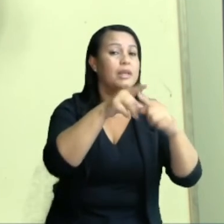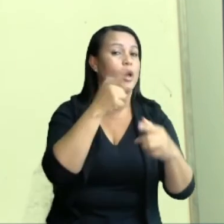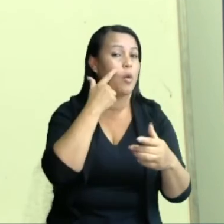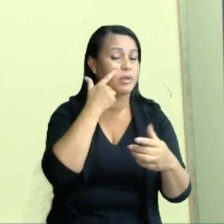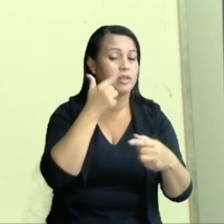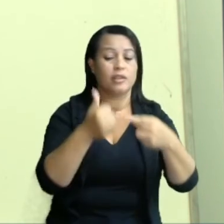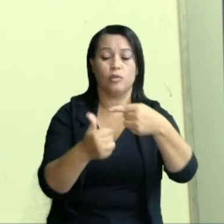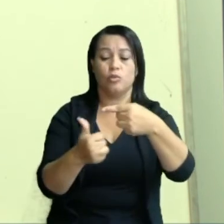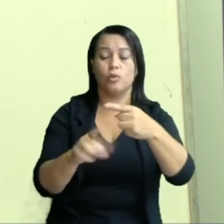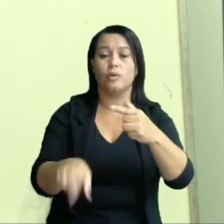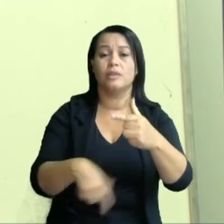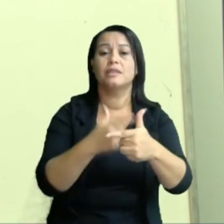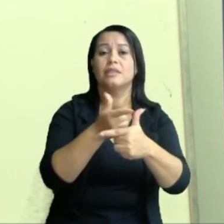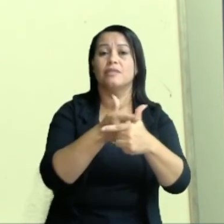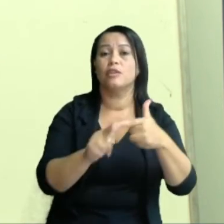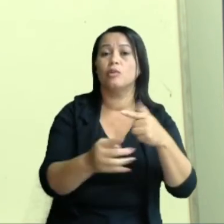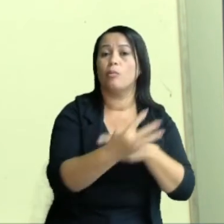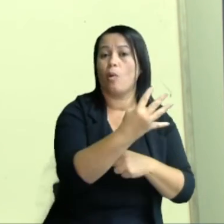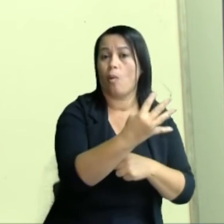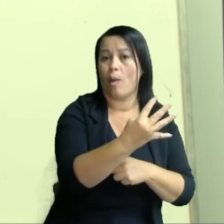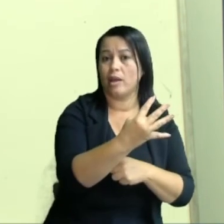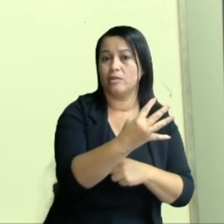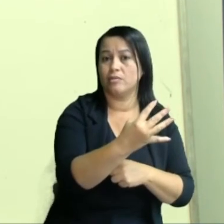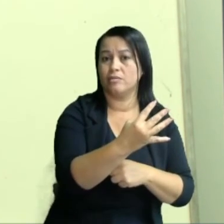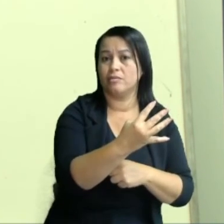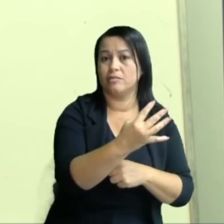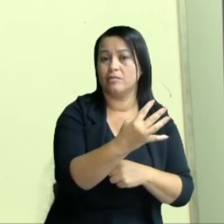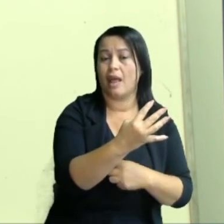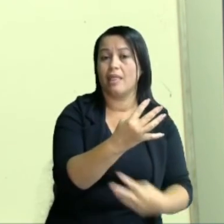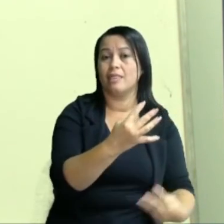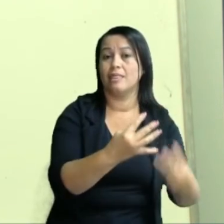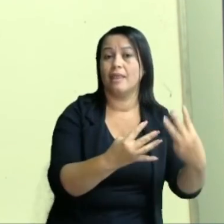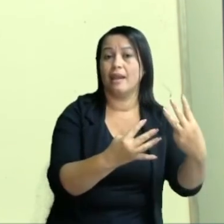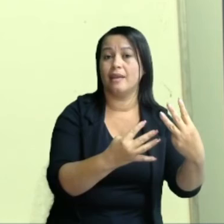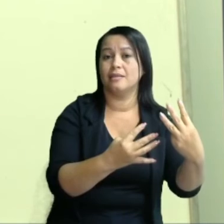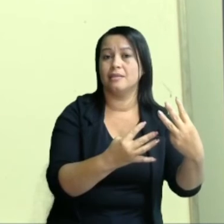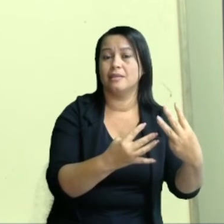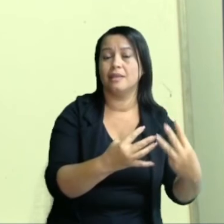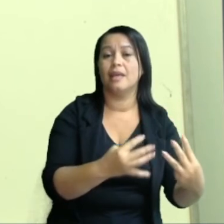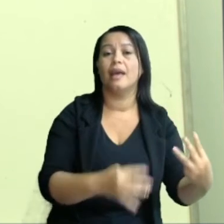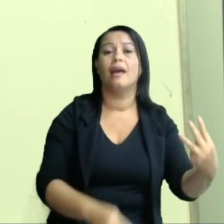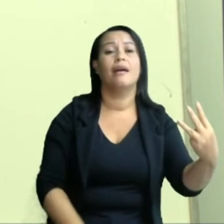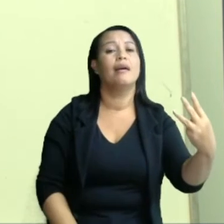Então, 12 dividido por 4 é 3.